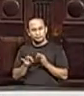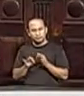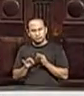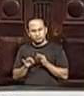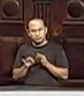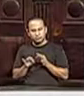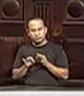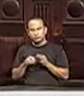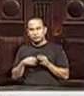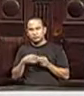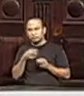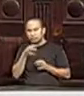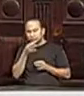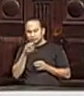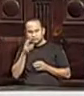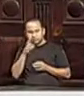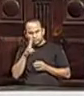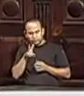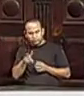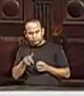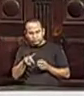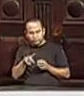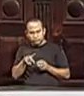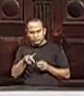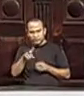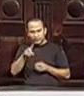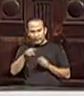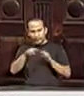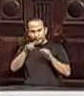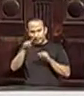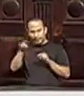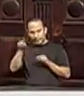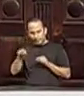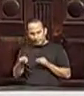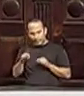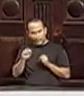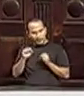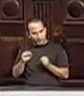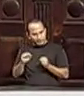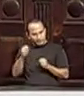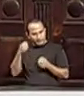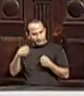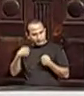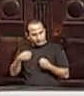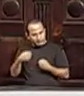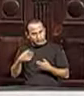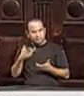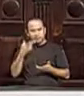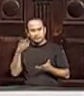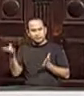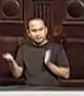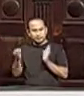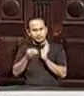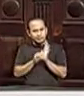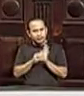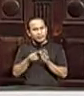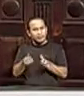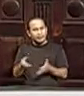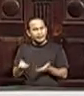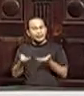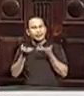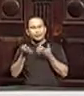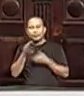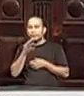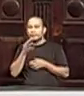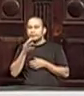ou baseado na tabela GIPOT, e nós precisamos saber se isso de fato vai ser implantado e queremos conhecer